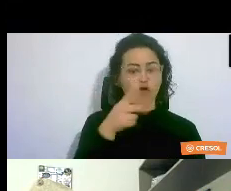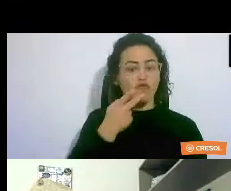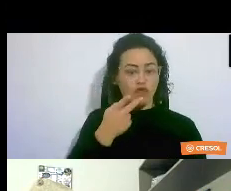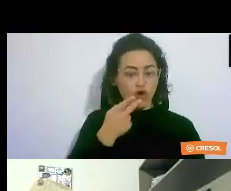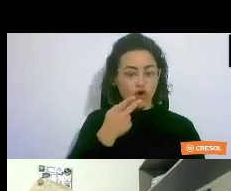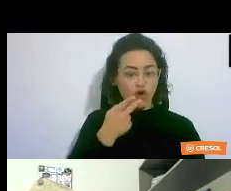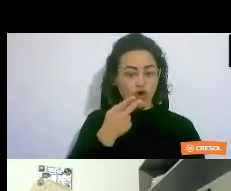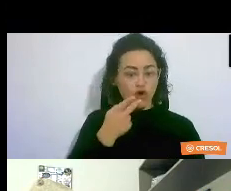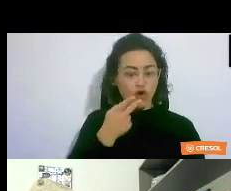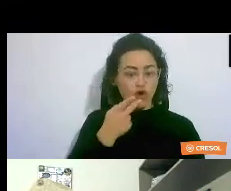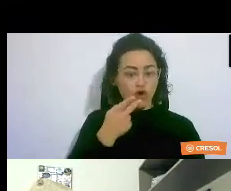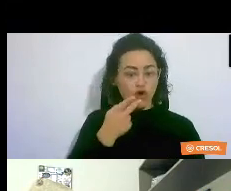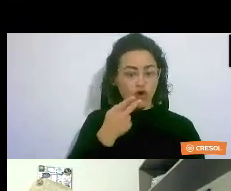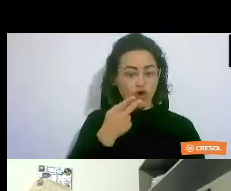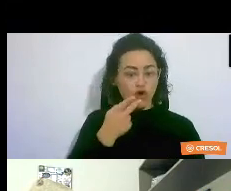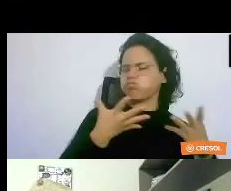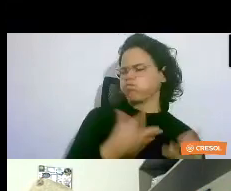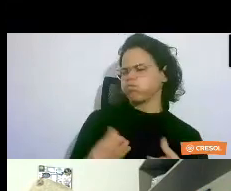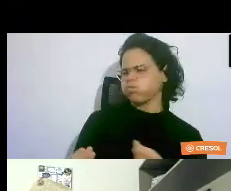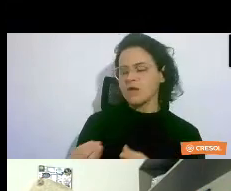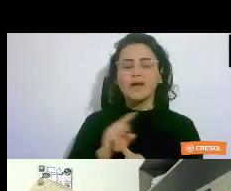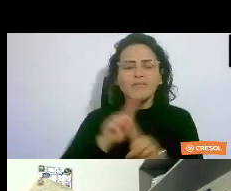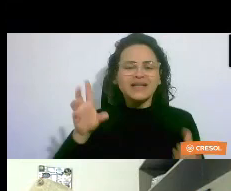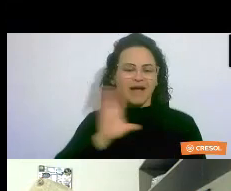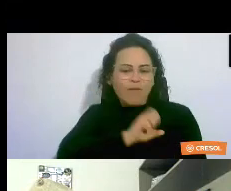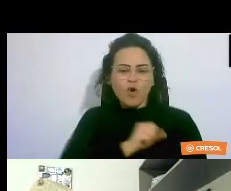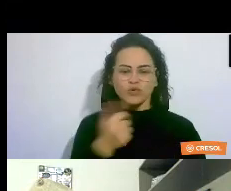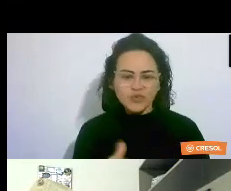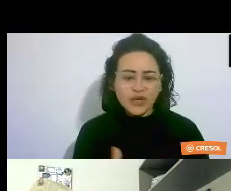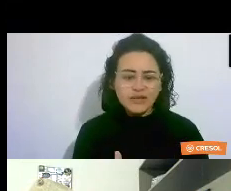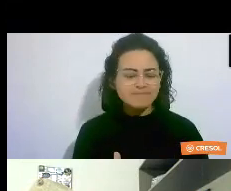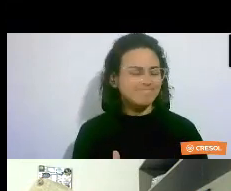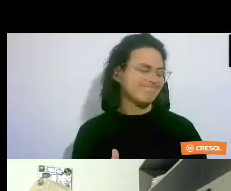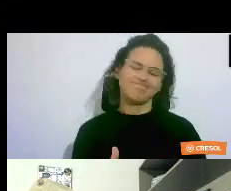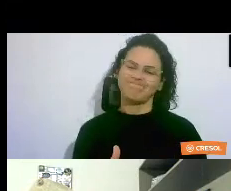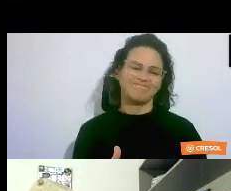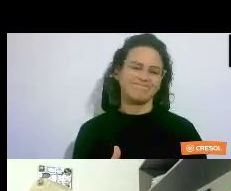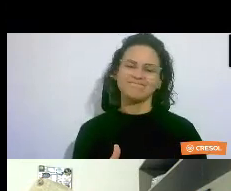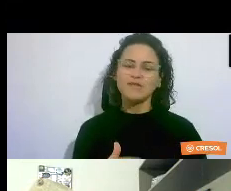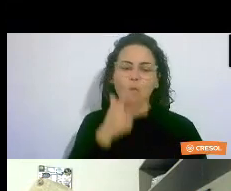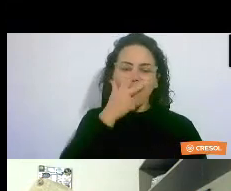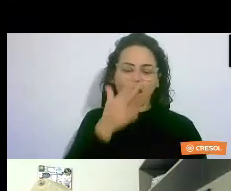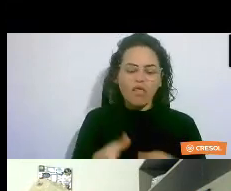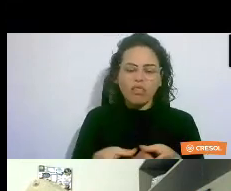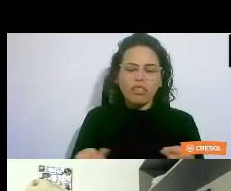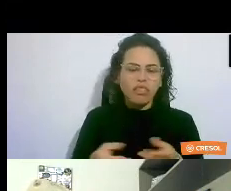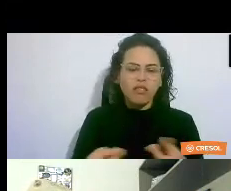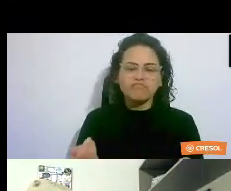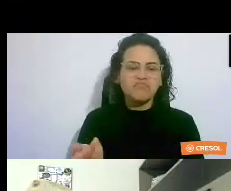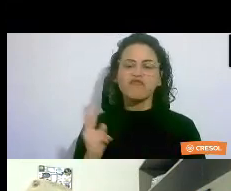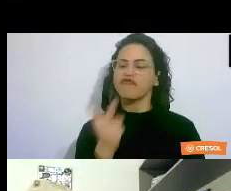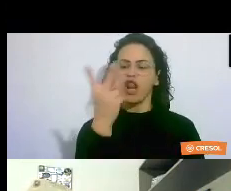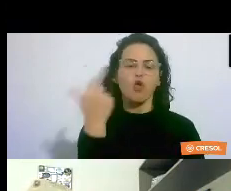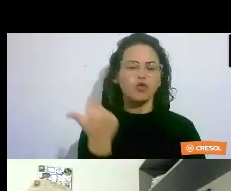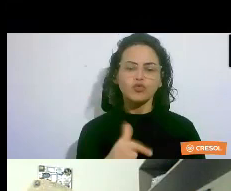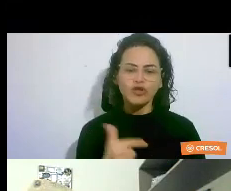dessa forma, sempre com carinho, sempre com amor, fazendo o possível e o impossível, como a gente vê a família